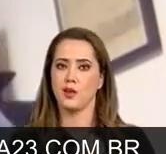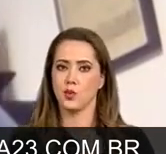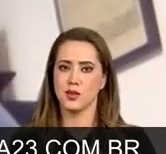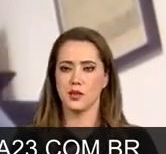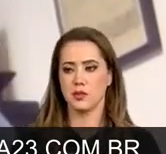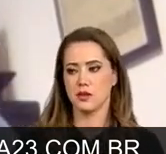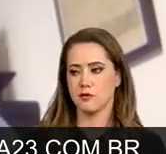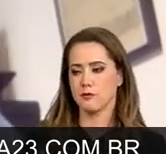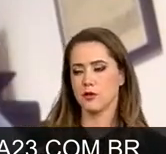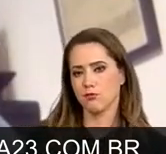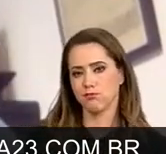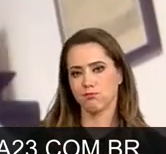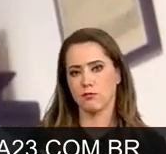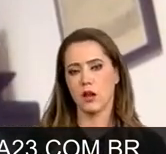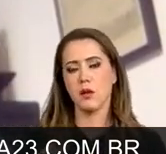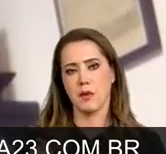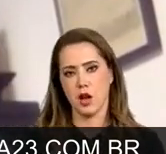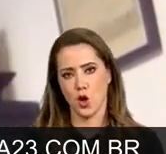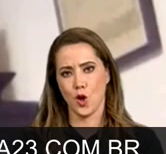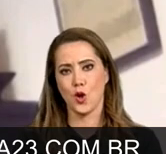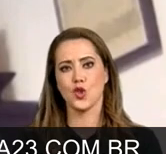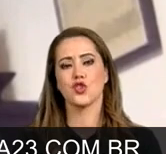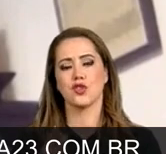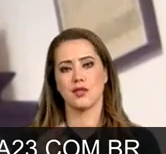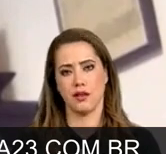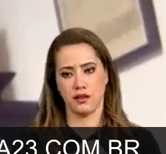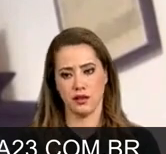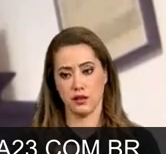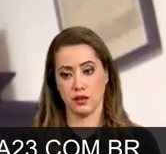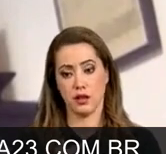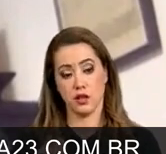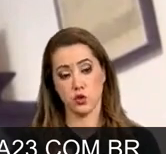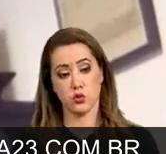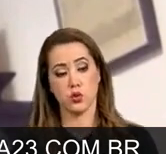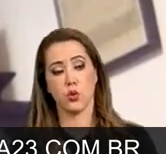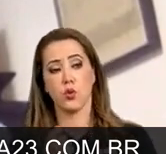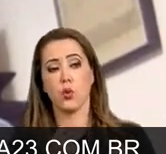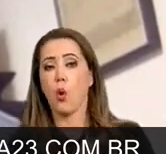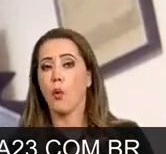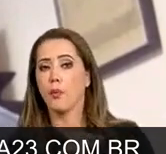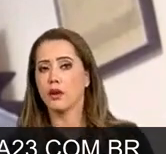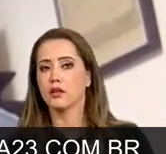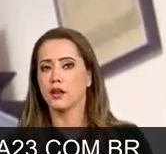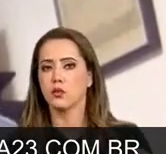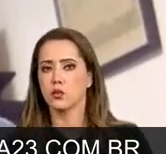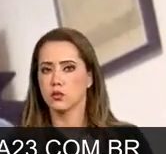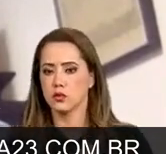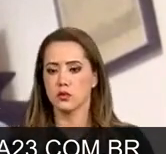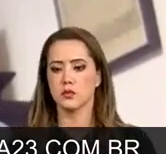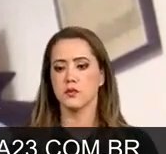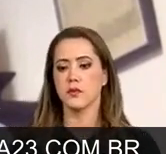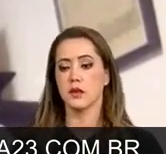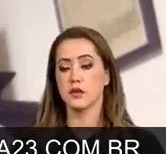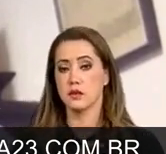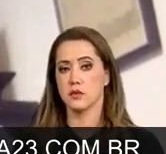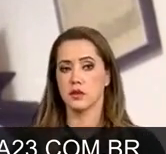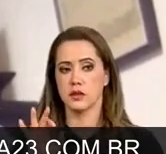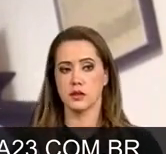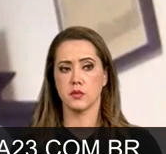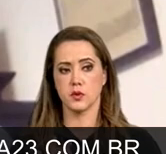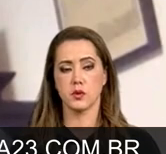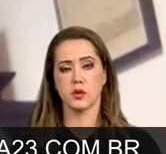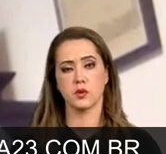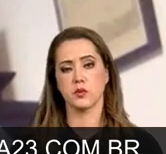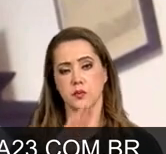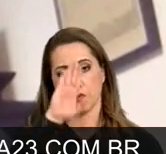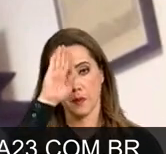todo o comércio. Então, hoje, cerca de 55% das contratações temporárias estão